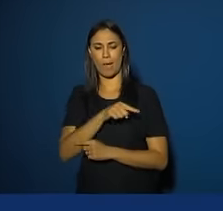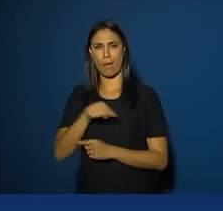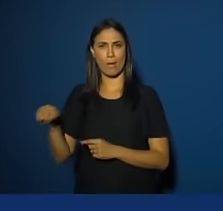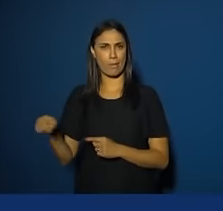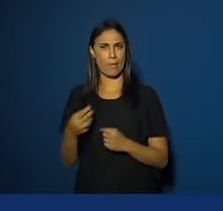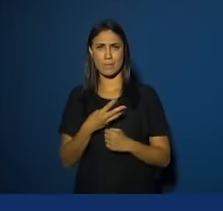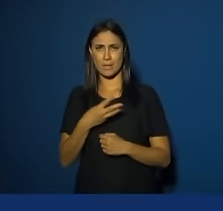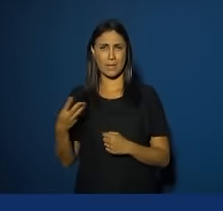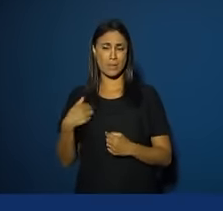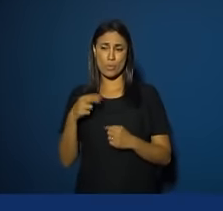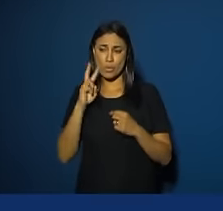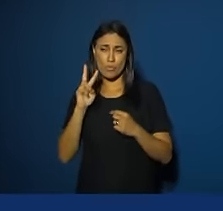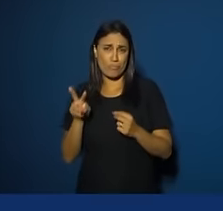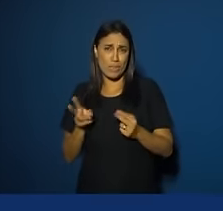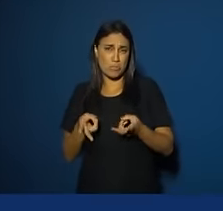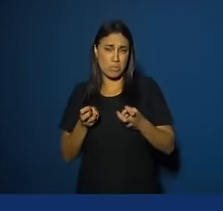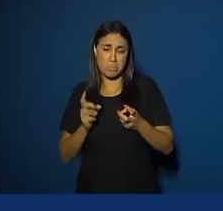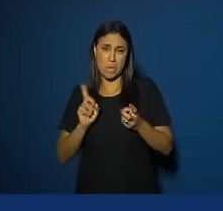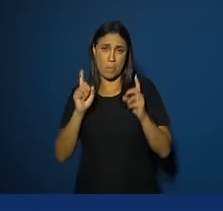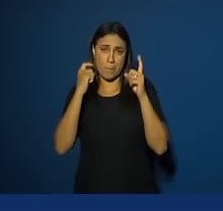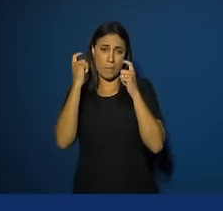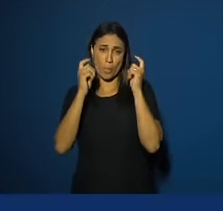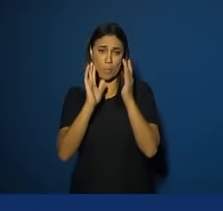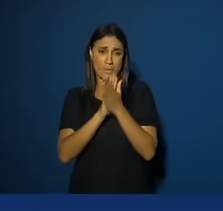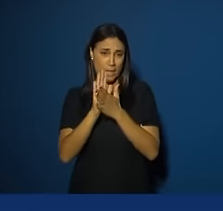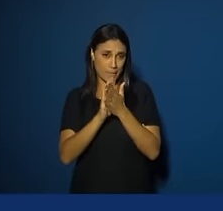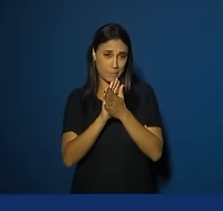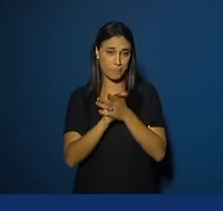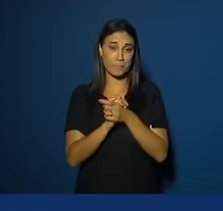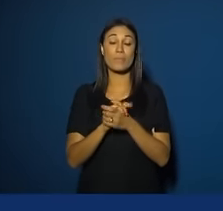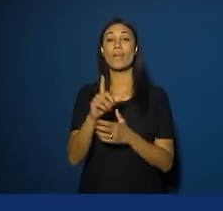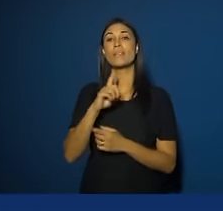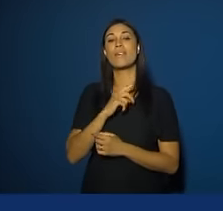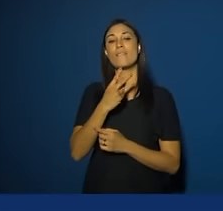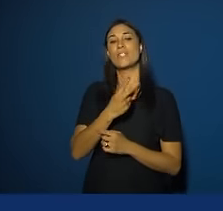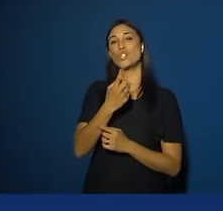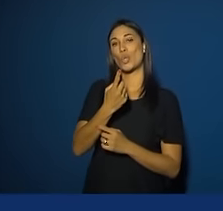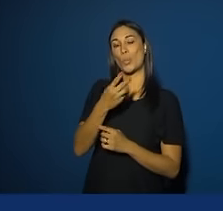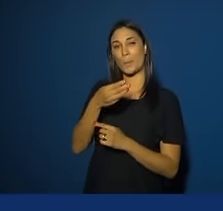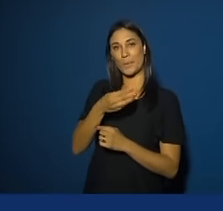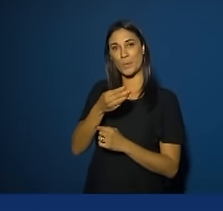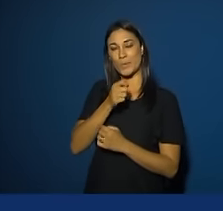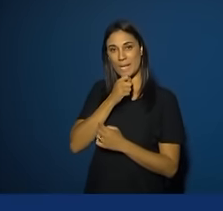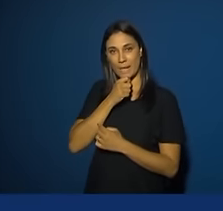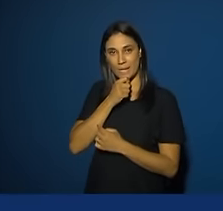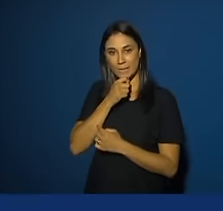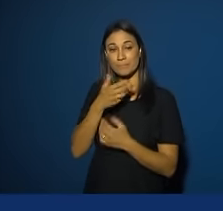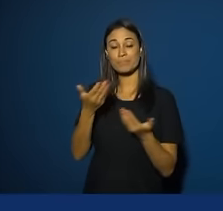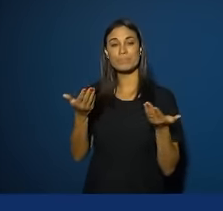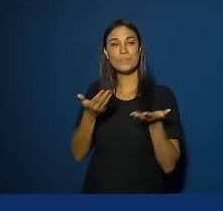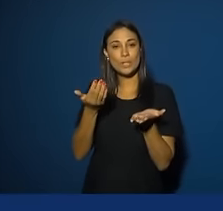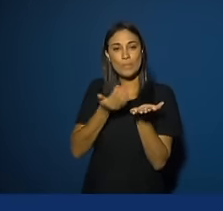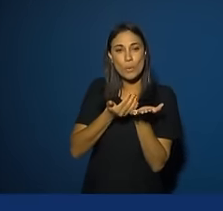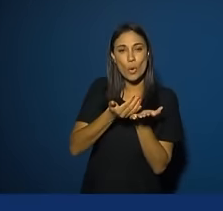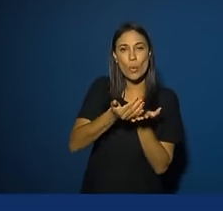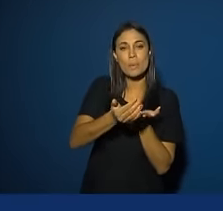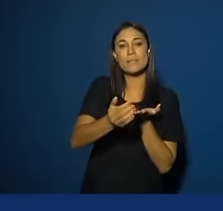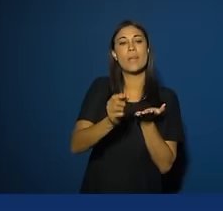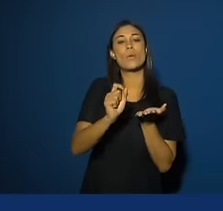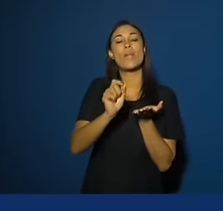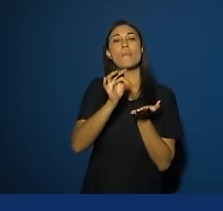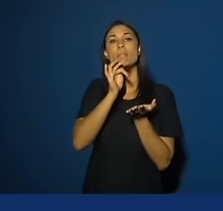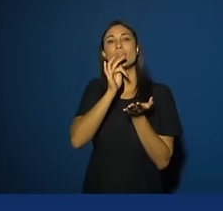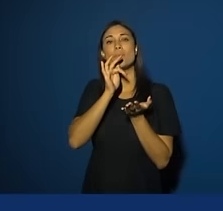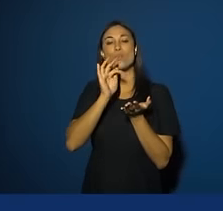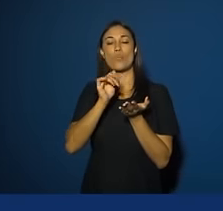que eu vejo até agora eu não me preocupa não André nós temos 21 minutos ainda na nossa conversa vamos começar p o nosso Horizonte